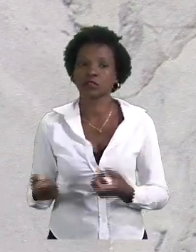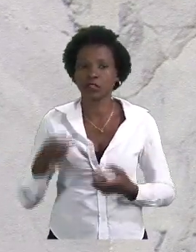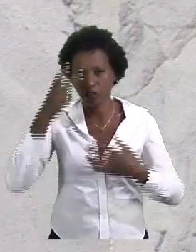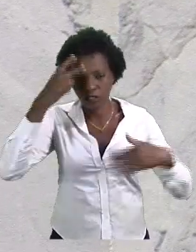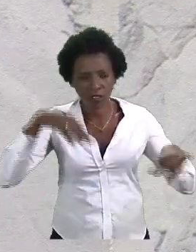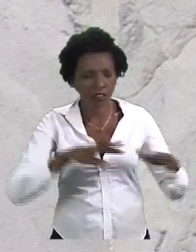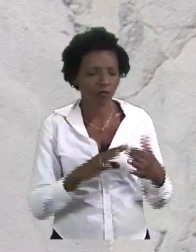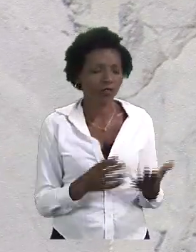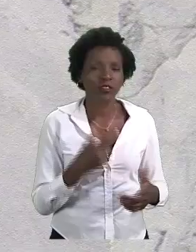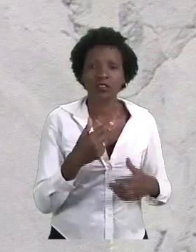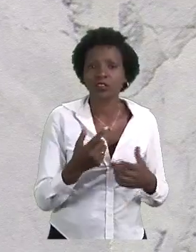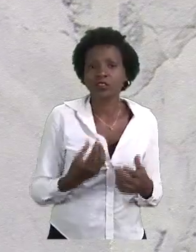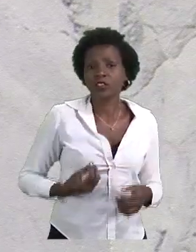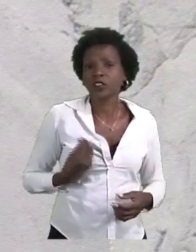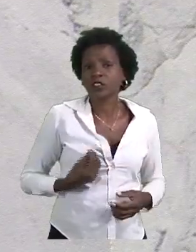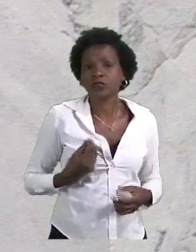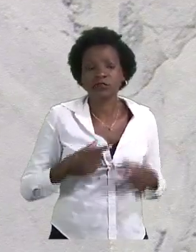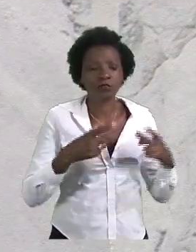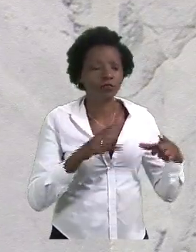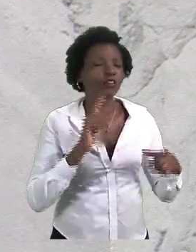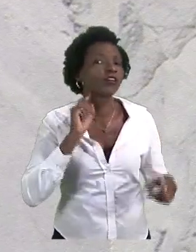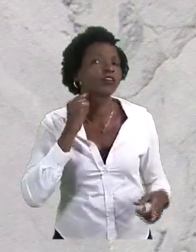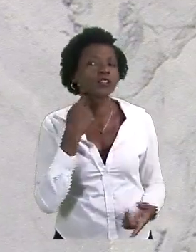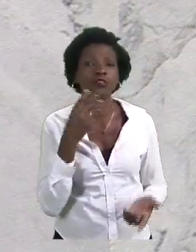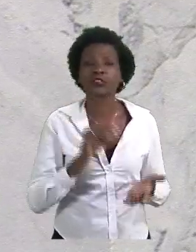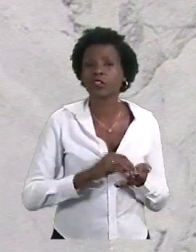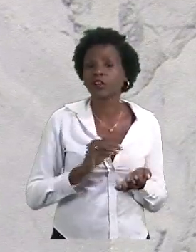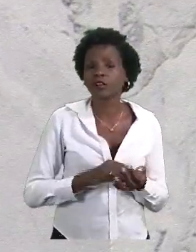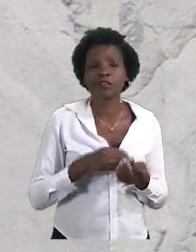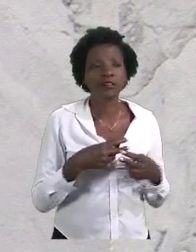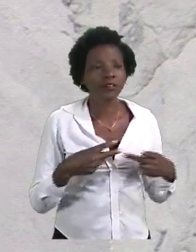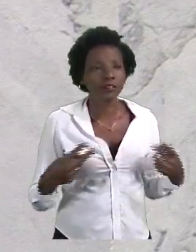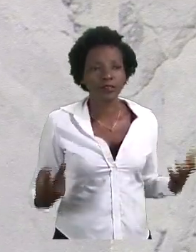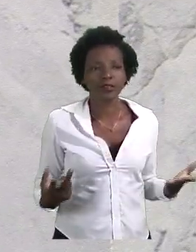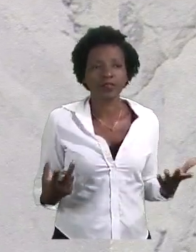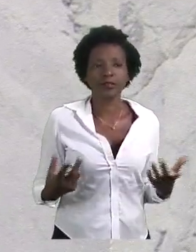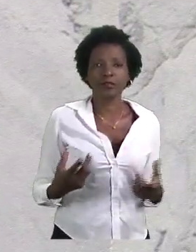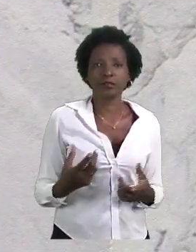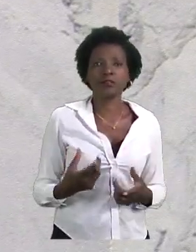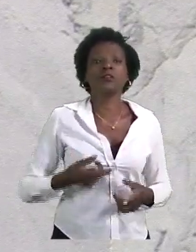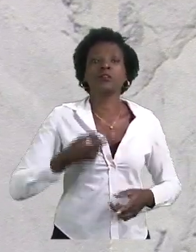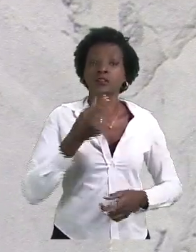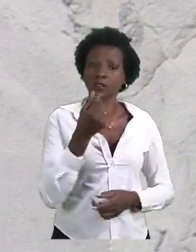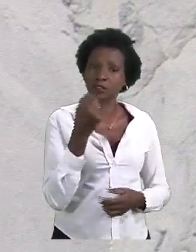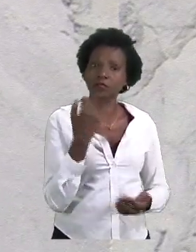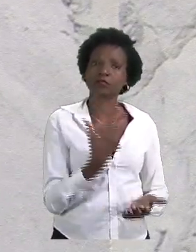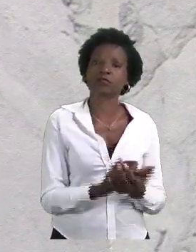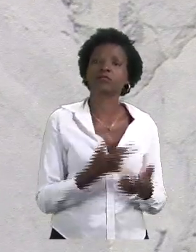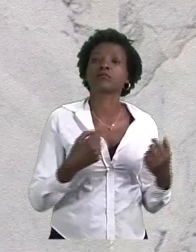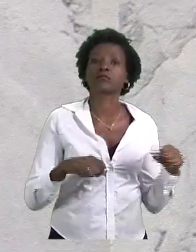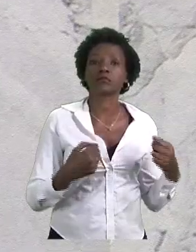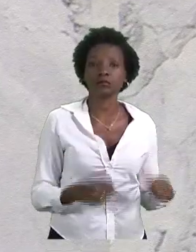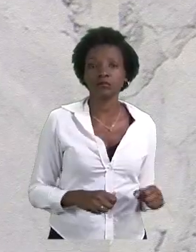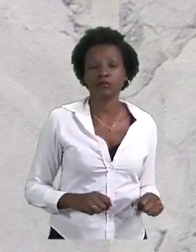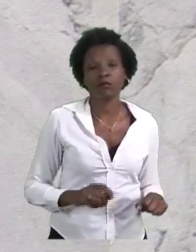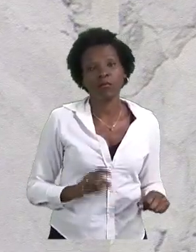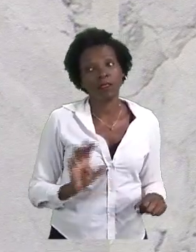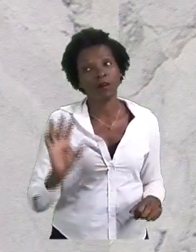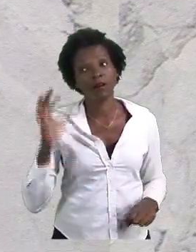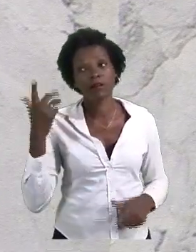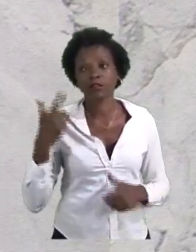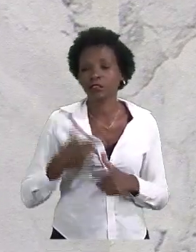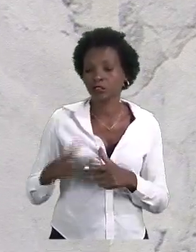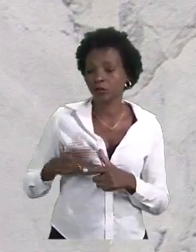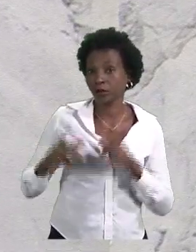subhumana, sem condições de higiene, condições mínimas de moradia, e ainda estão pagando por isso. E quando acontece uma desgraça, como